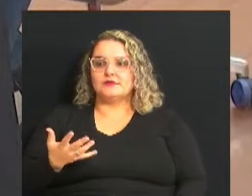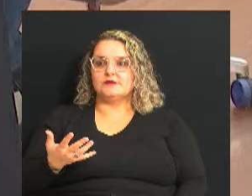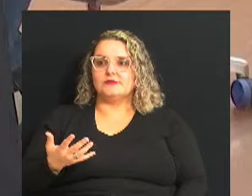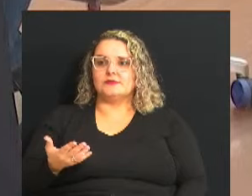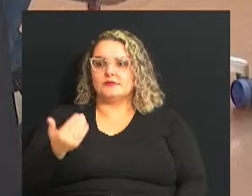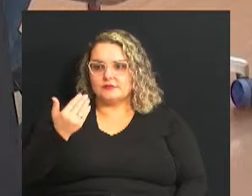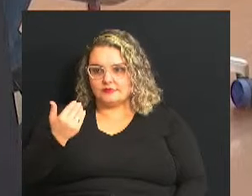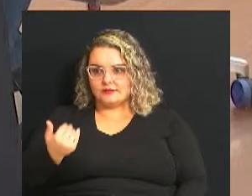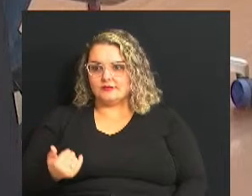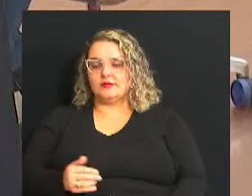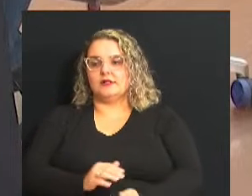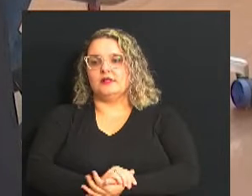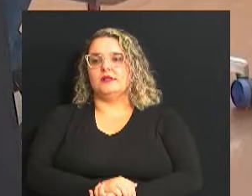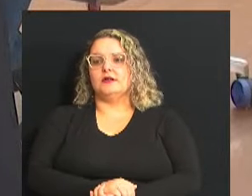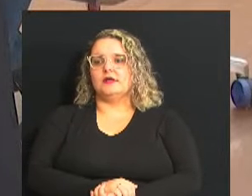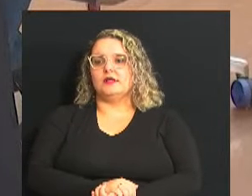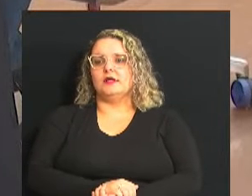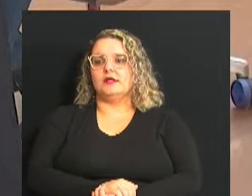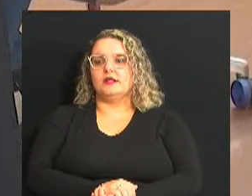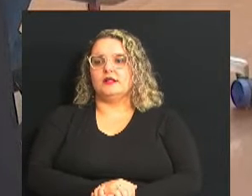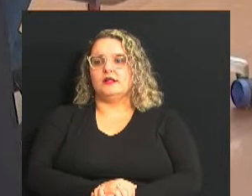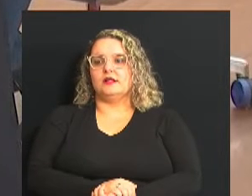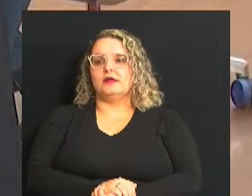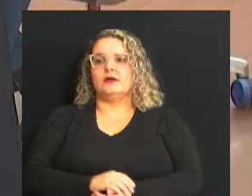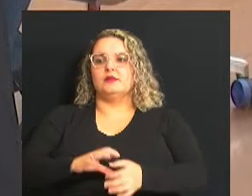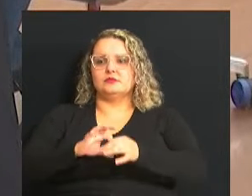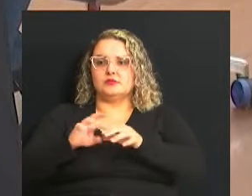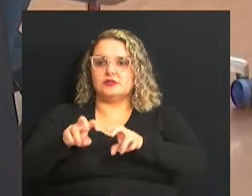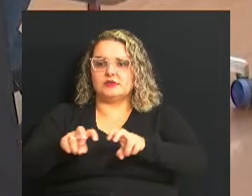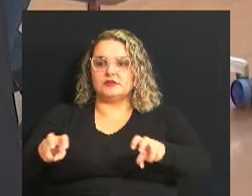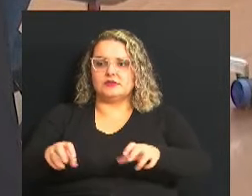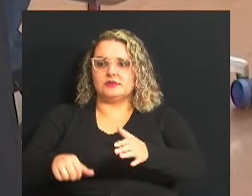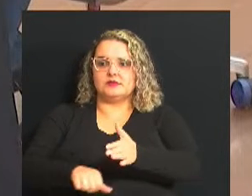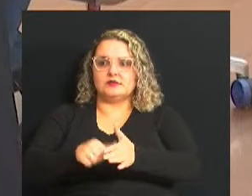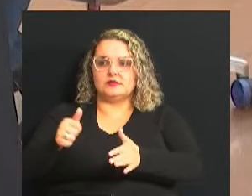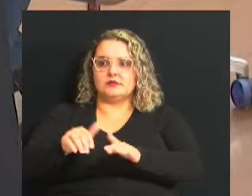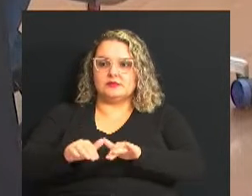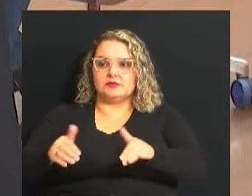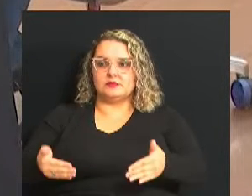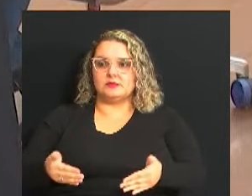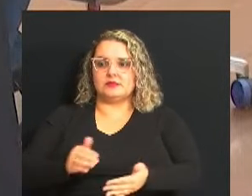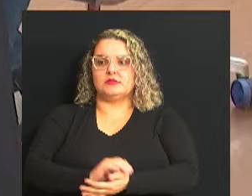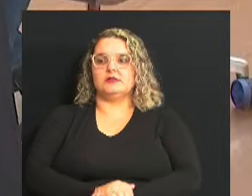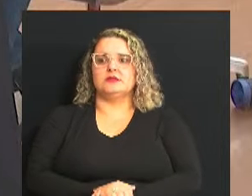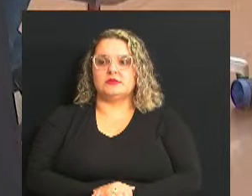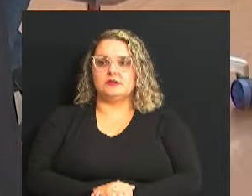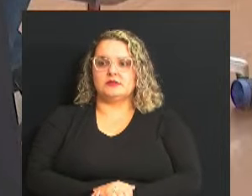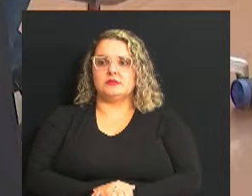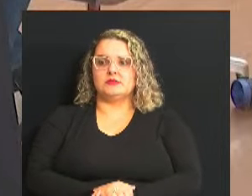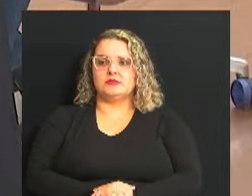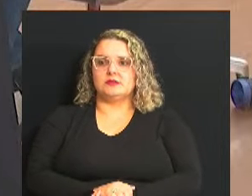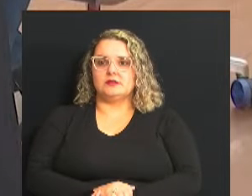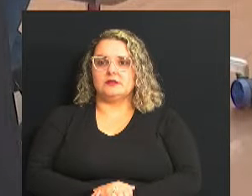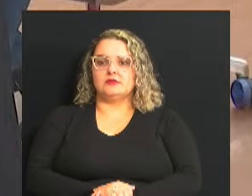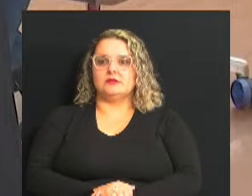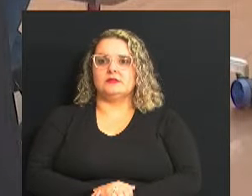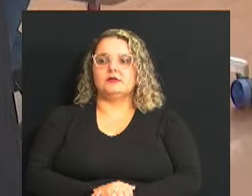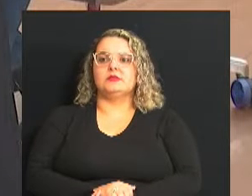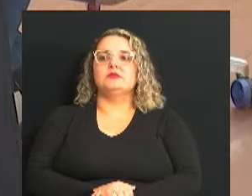favor. Pode ficar aqui nas primeiras mesas. São autoridades do